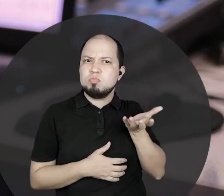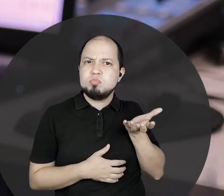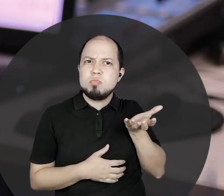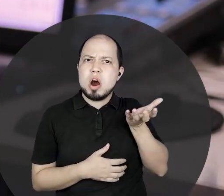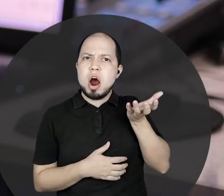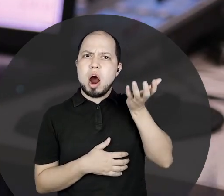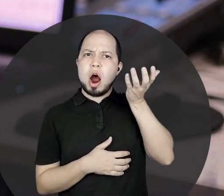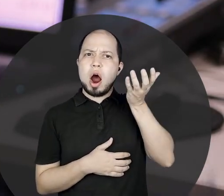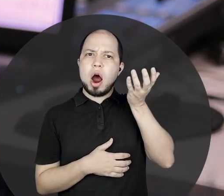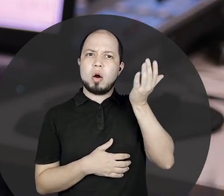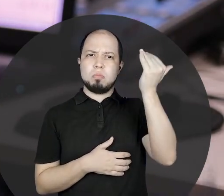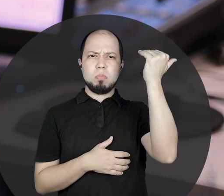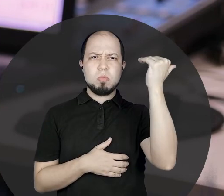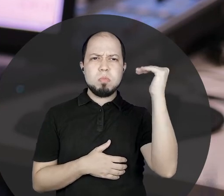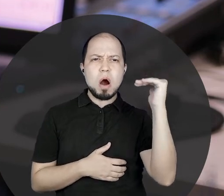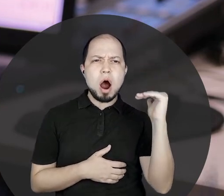Ou o contrário, né?